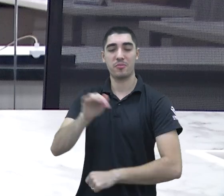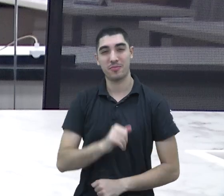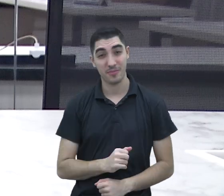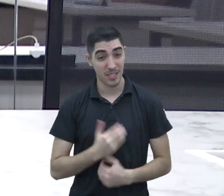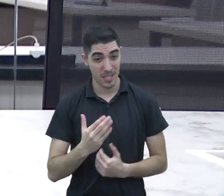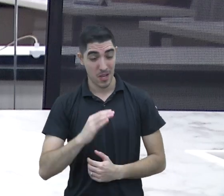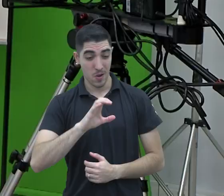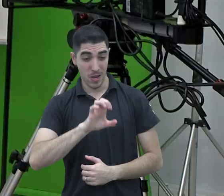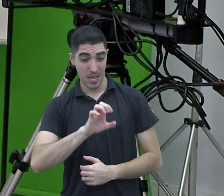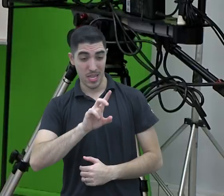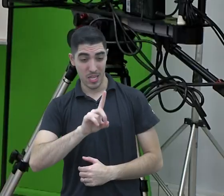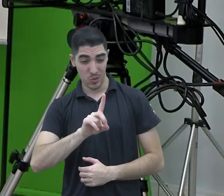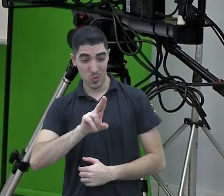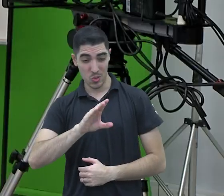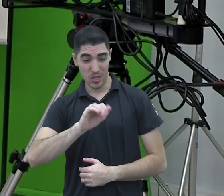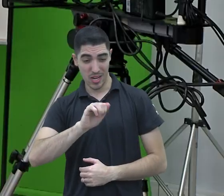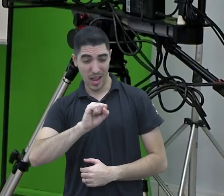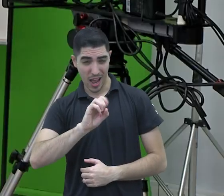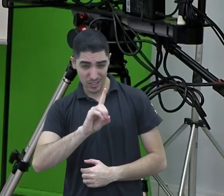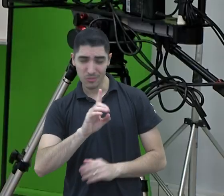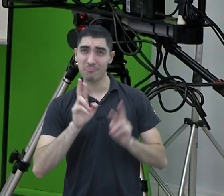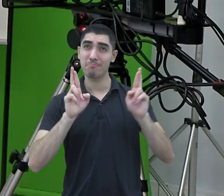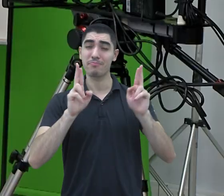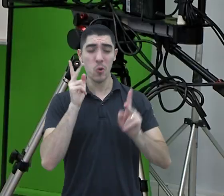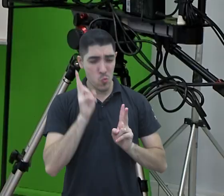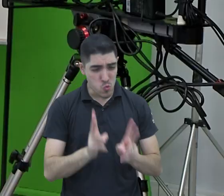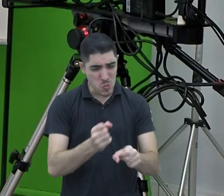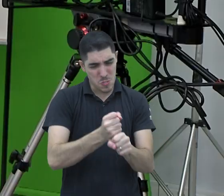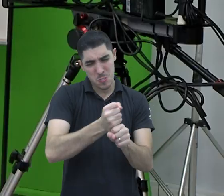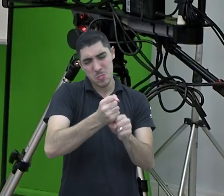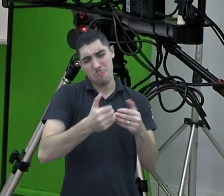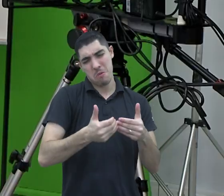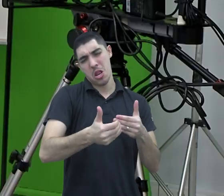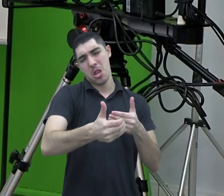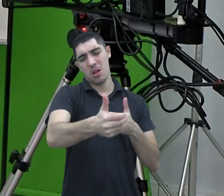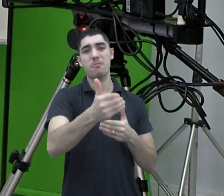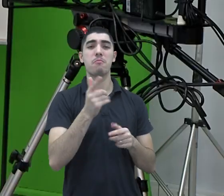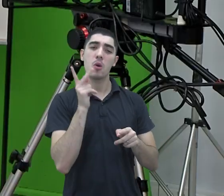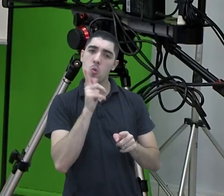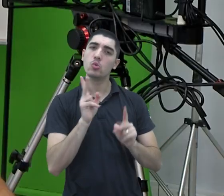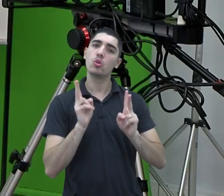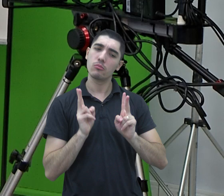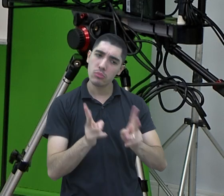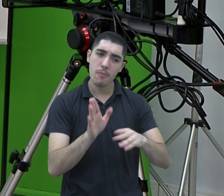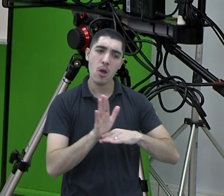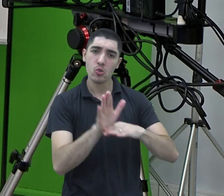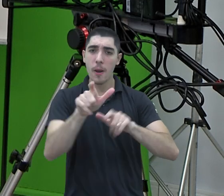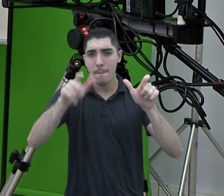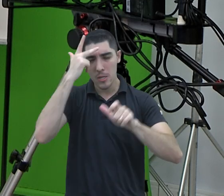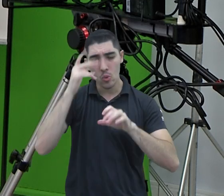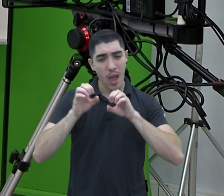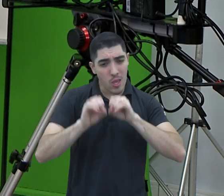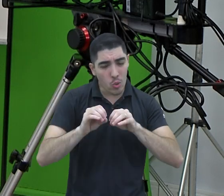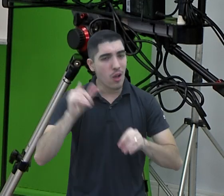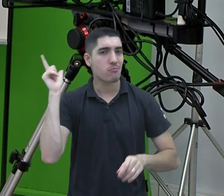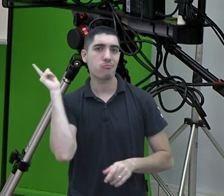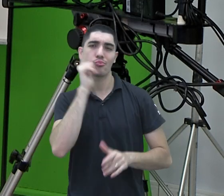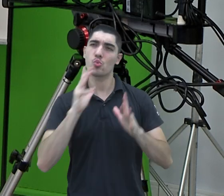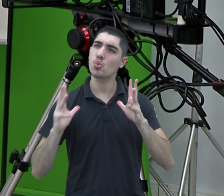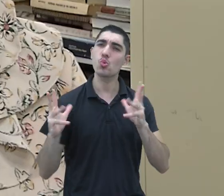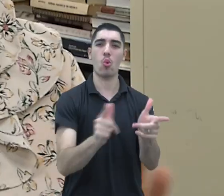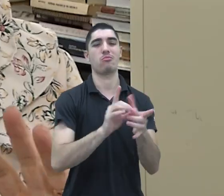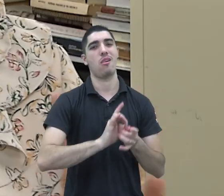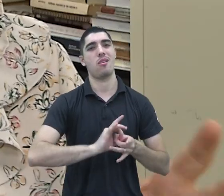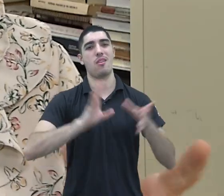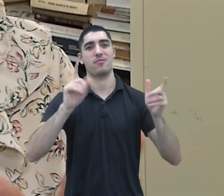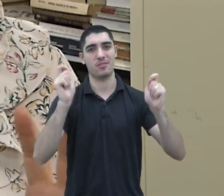sonho de entrar para a faculdade. A intenção é que o Educage siga aí por muitos e muitos anos, realmente uma ferramenta importantíssima para esse processo que a gente busca, que é de fato democratizar o acesso à